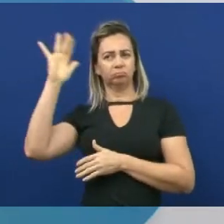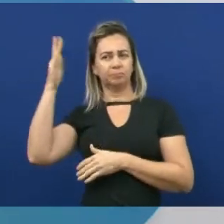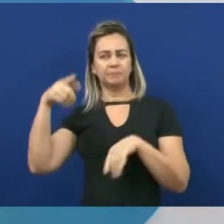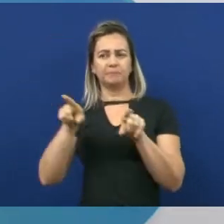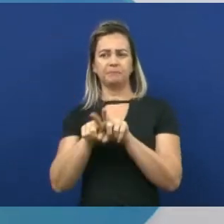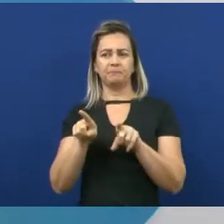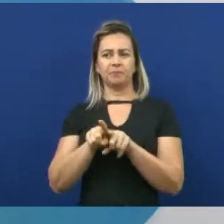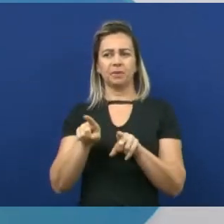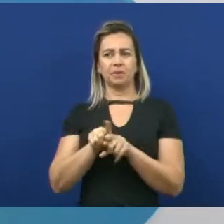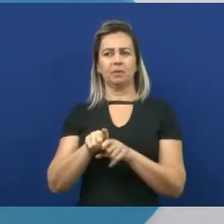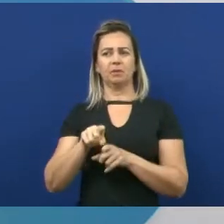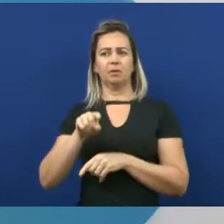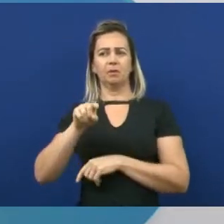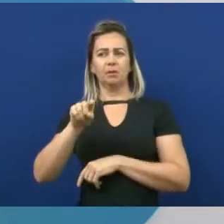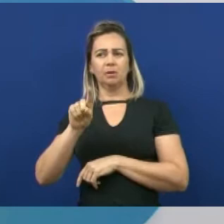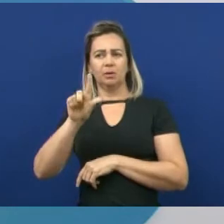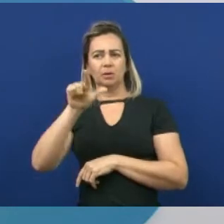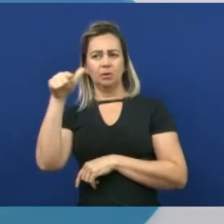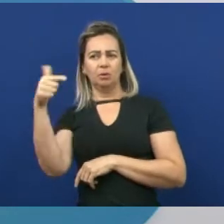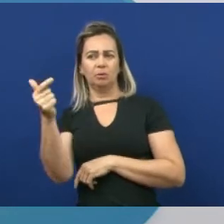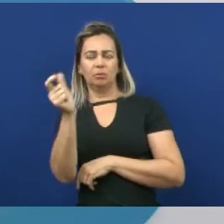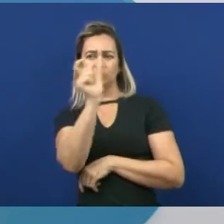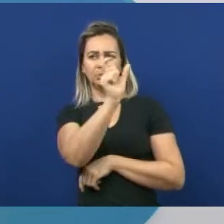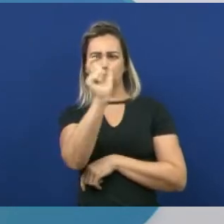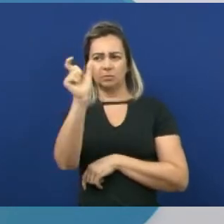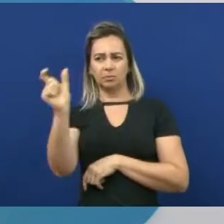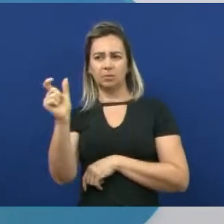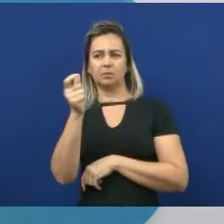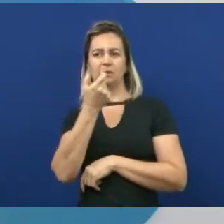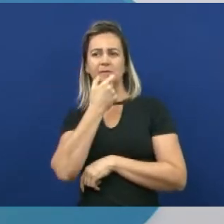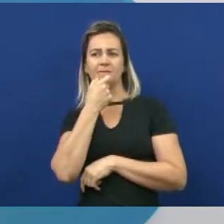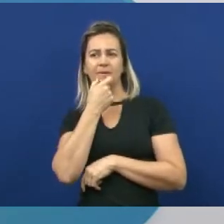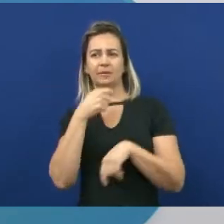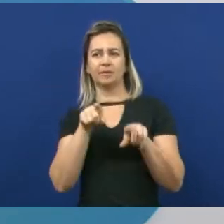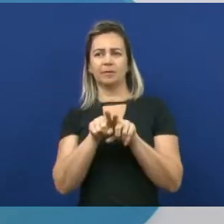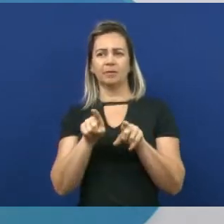Adorno, Horkheimer e Walter Benjamin.